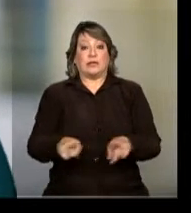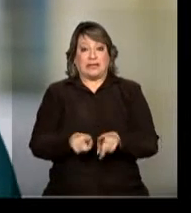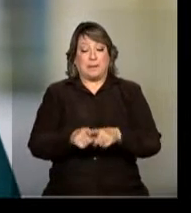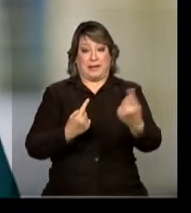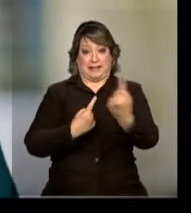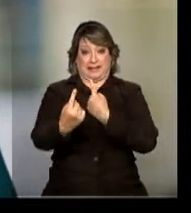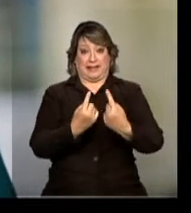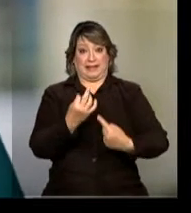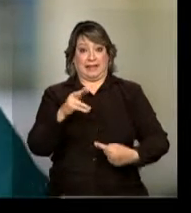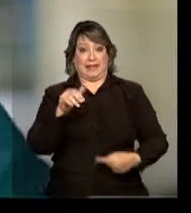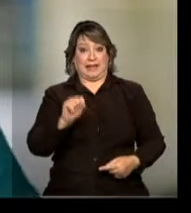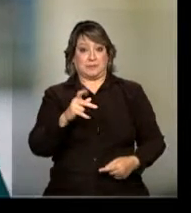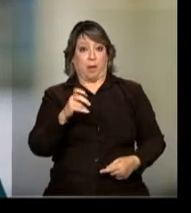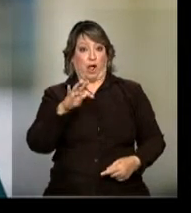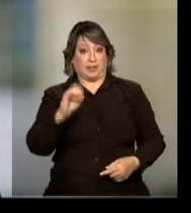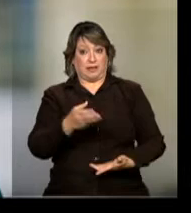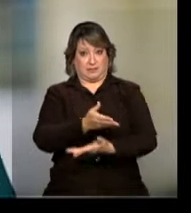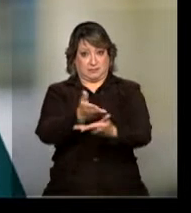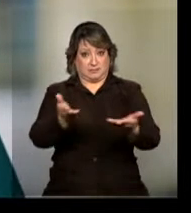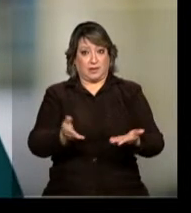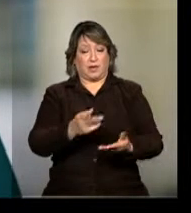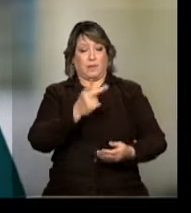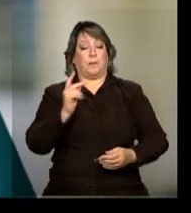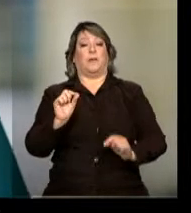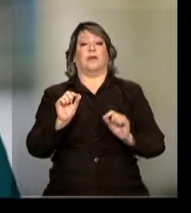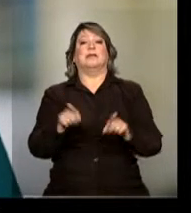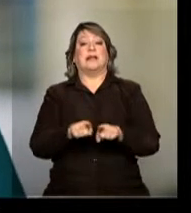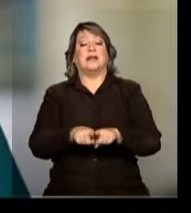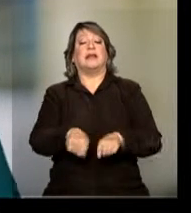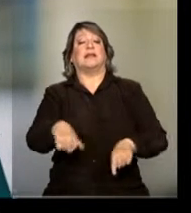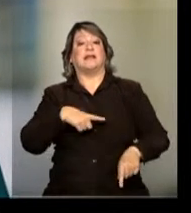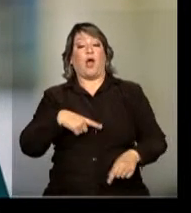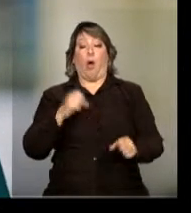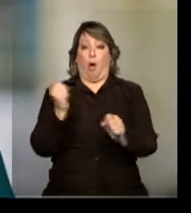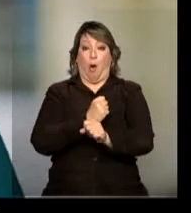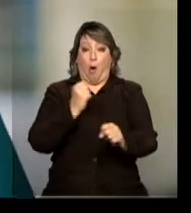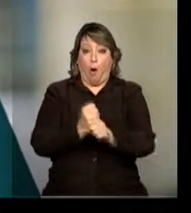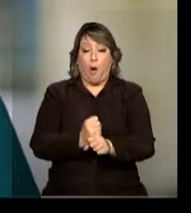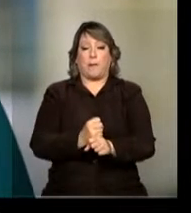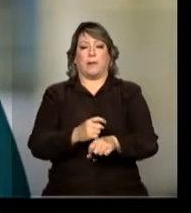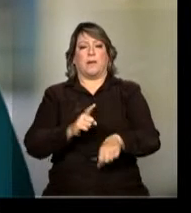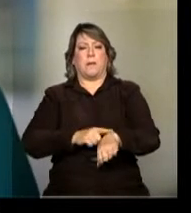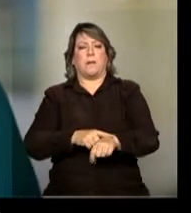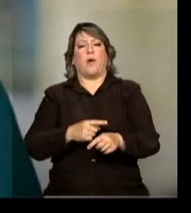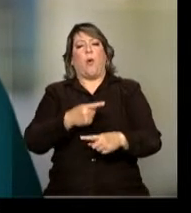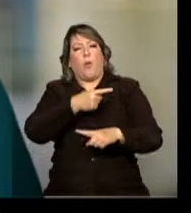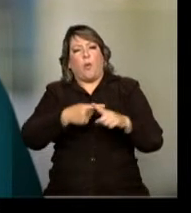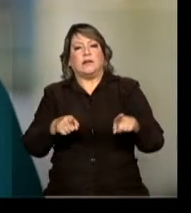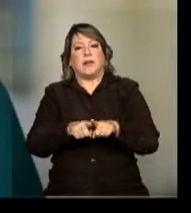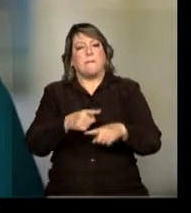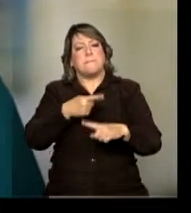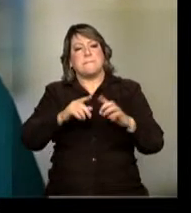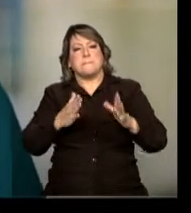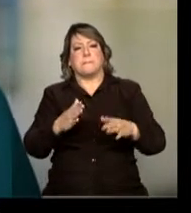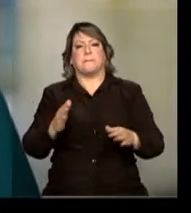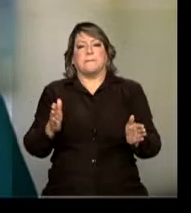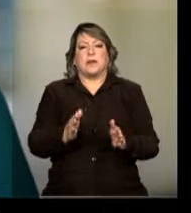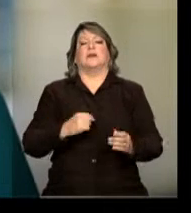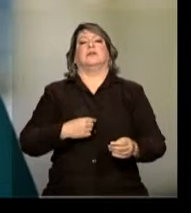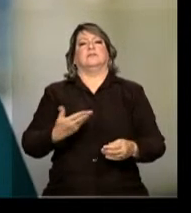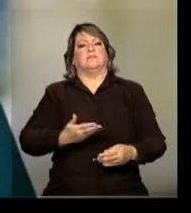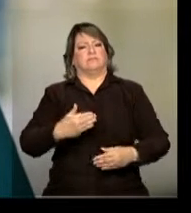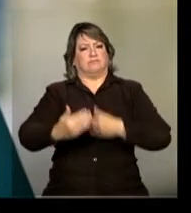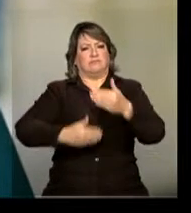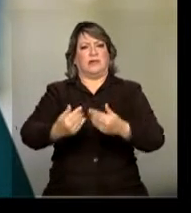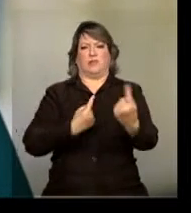vai significar no curto e médio prazo obras e projetos capaz de melhorar a mobilidade e